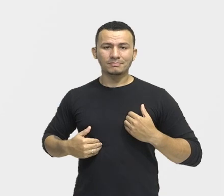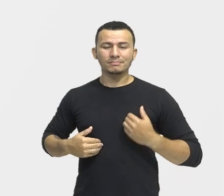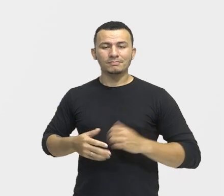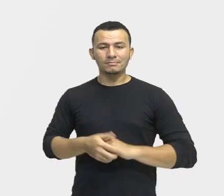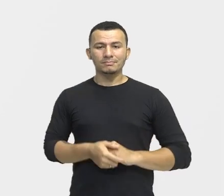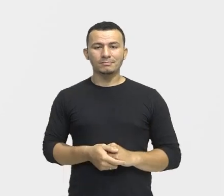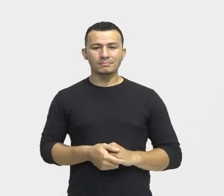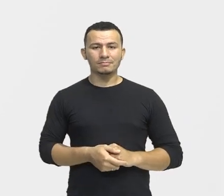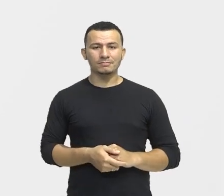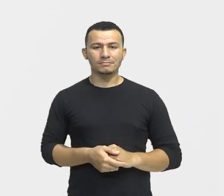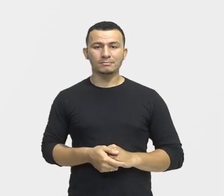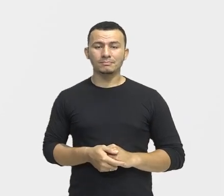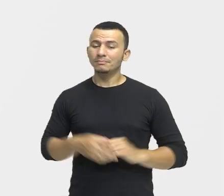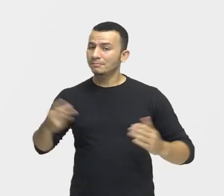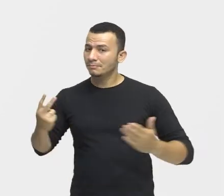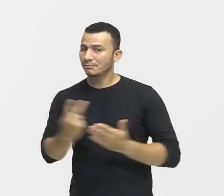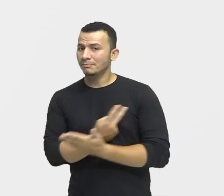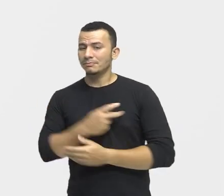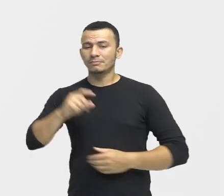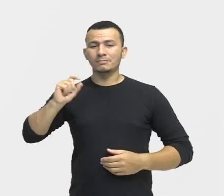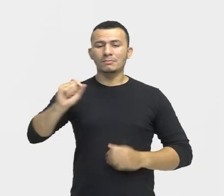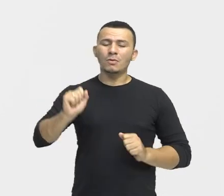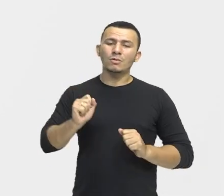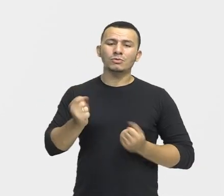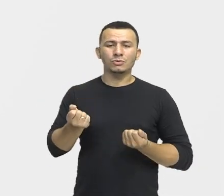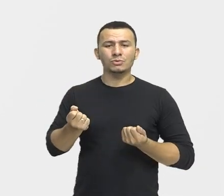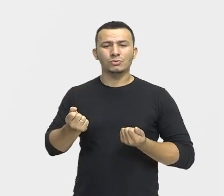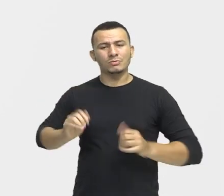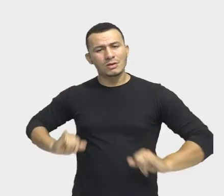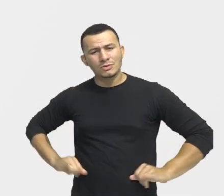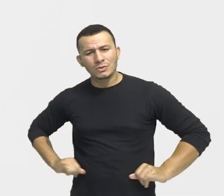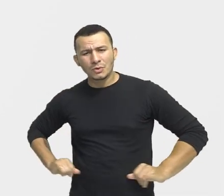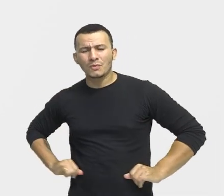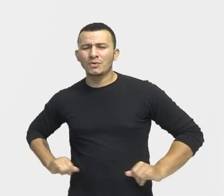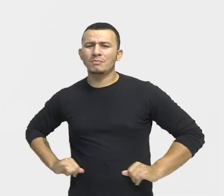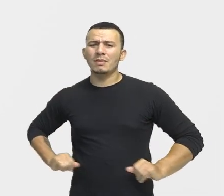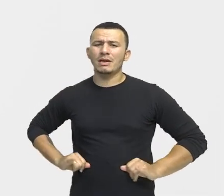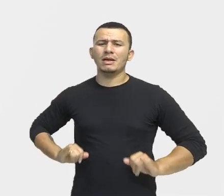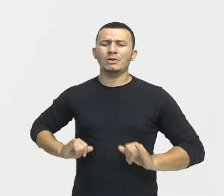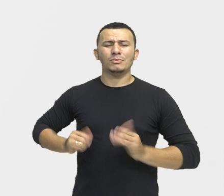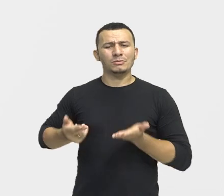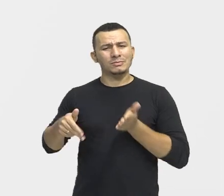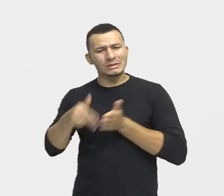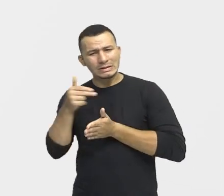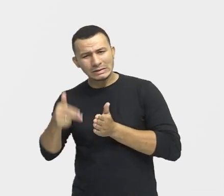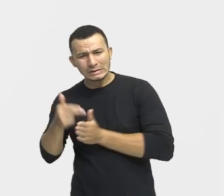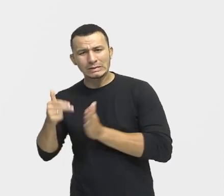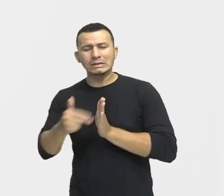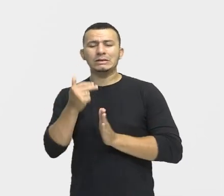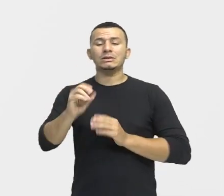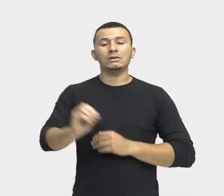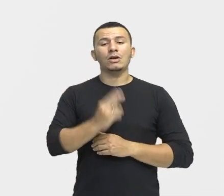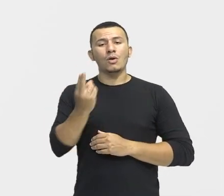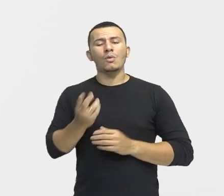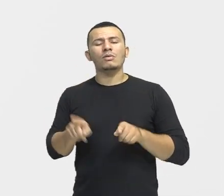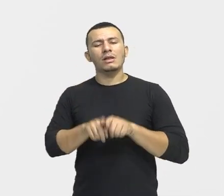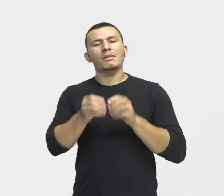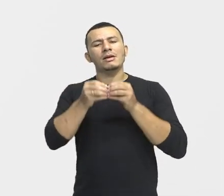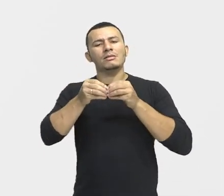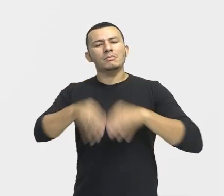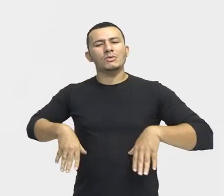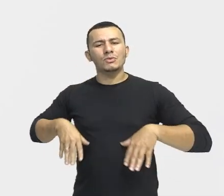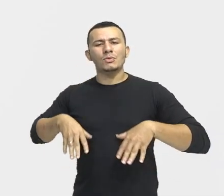aparência, levando a sofrimento clinicamente significativo ou prejuízo